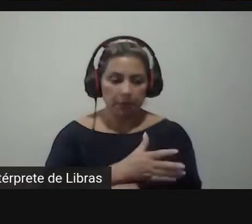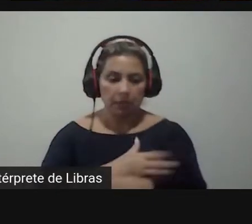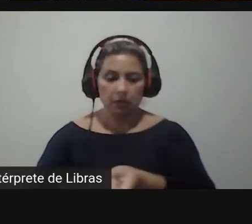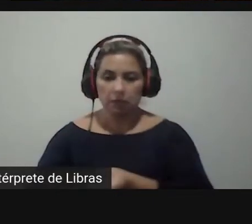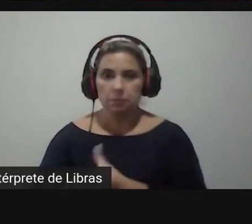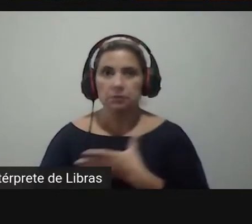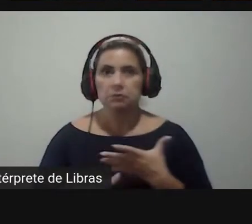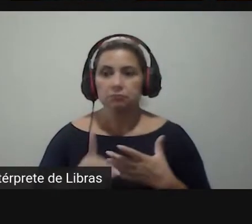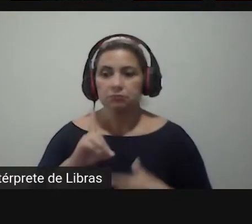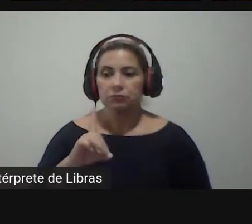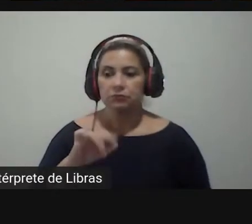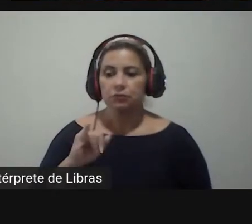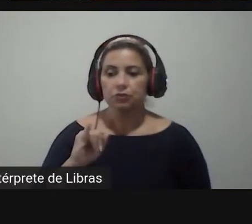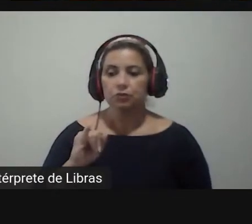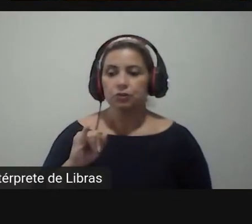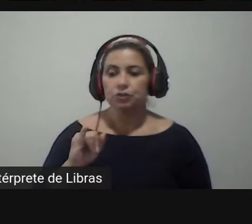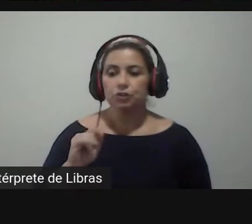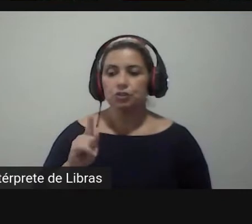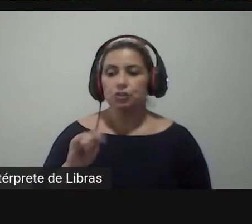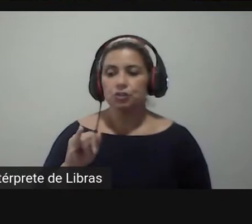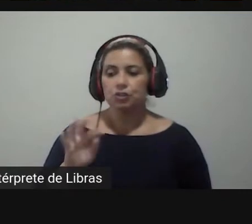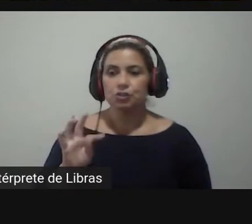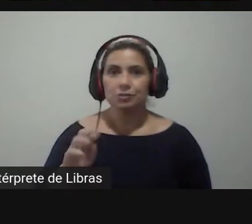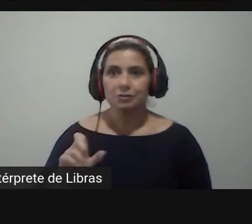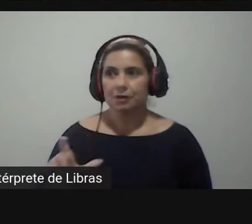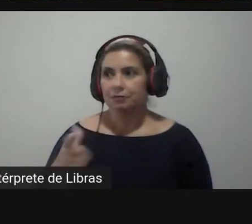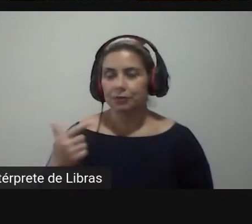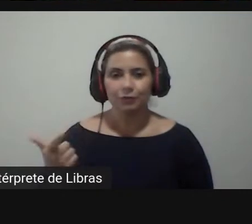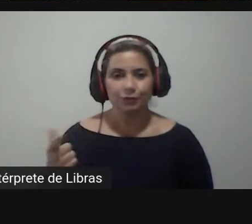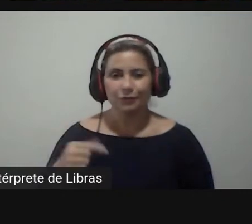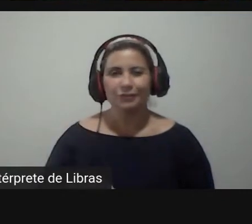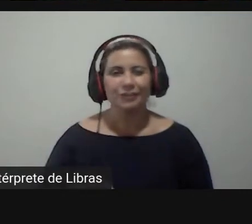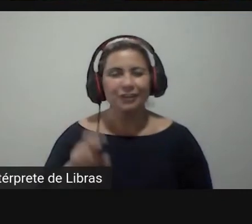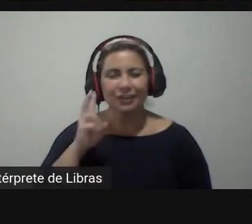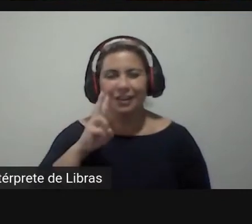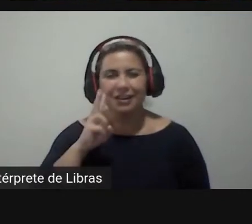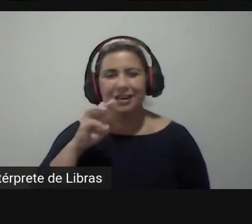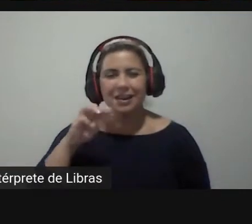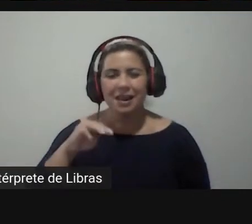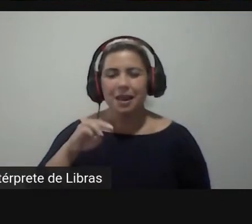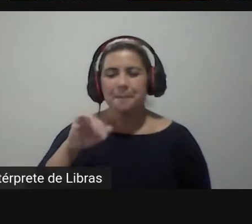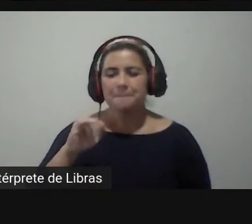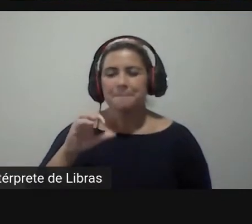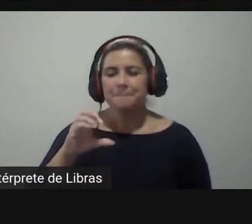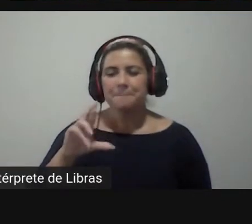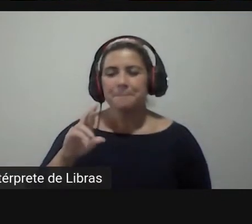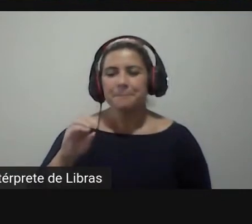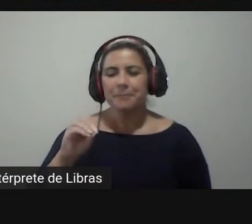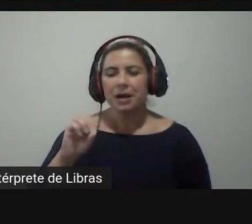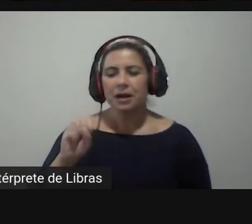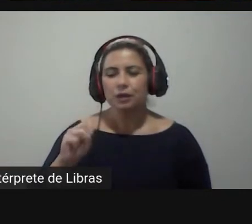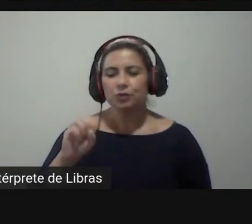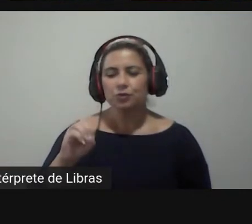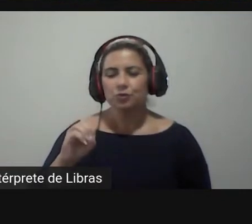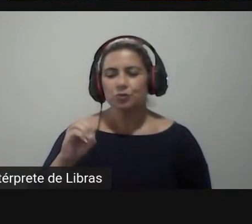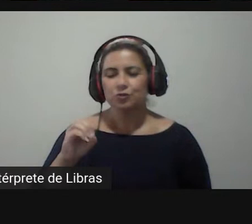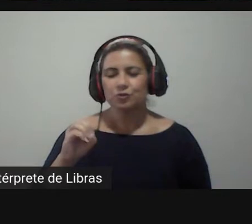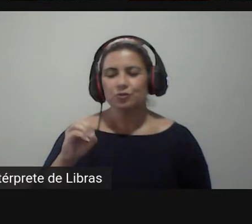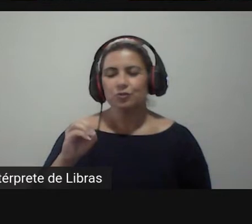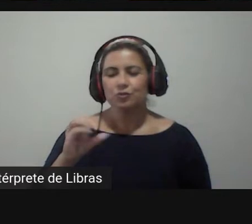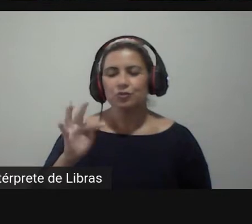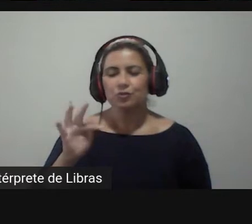me remeteu àquele caso clássico da Microsoft que o robô começou a ter